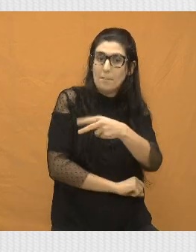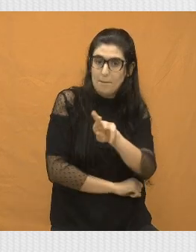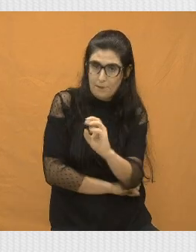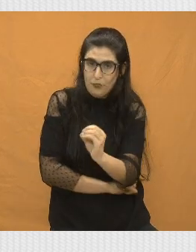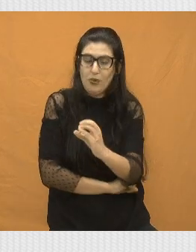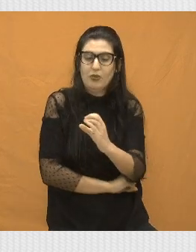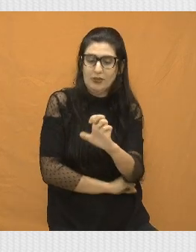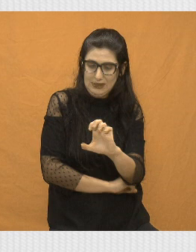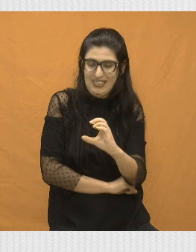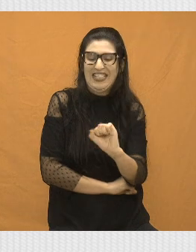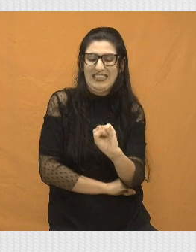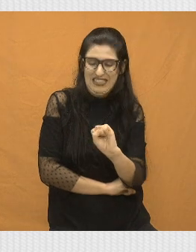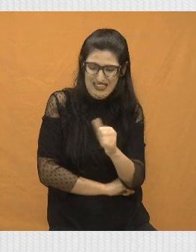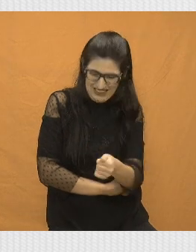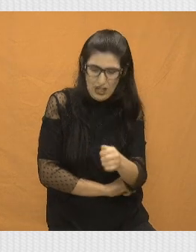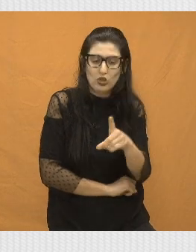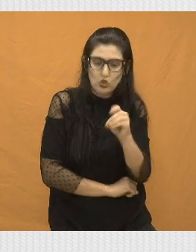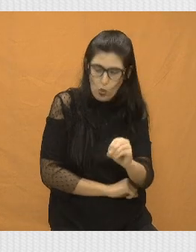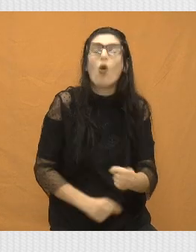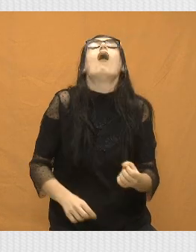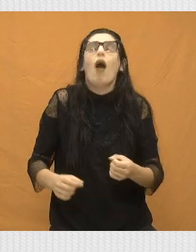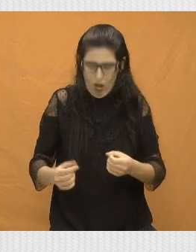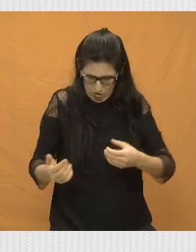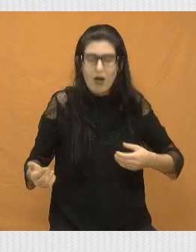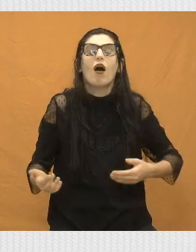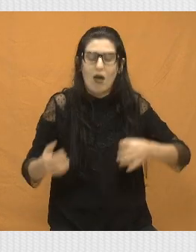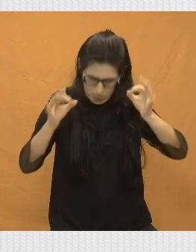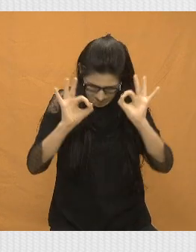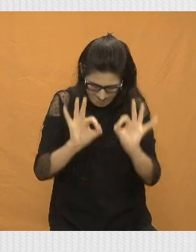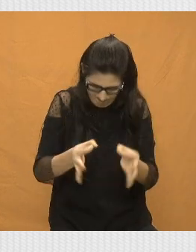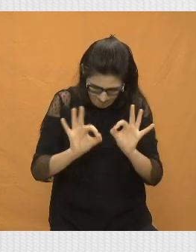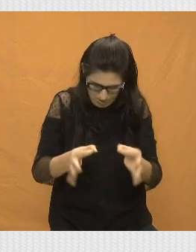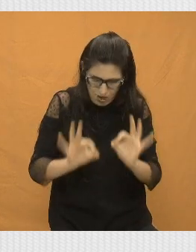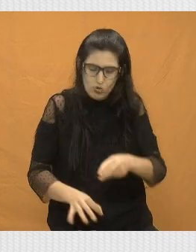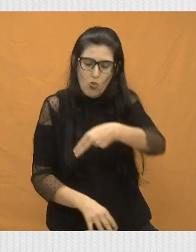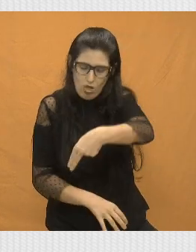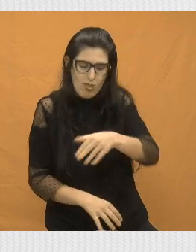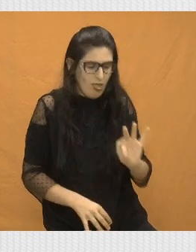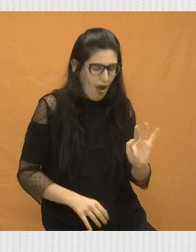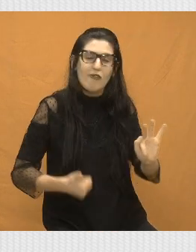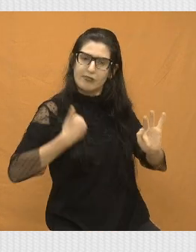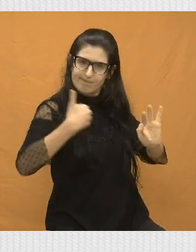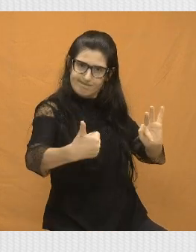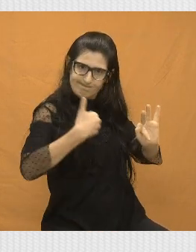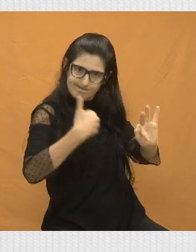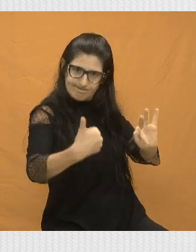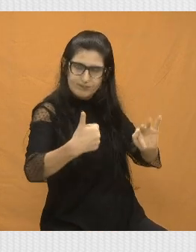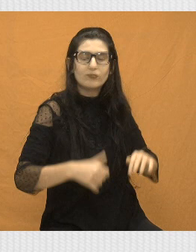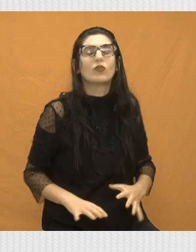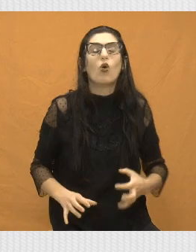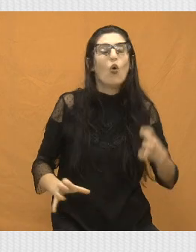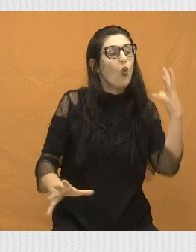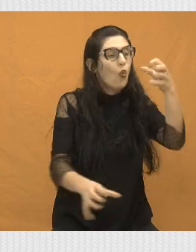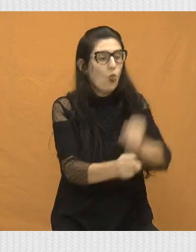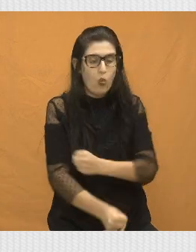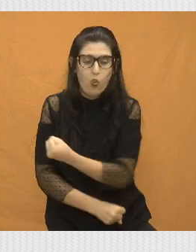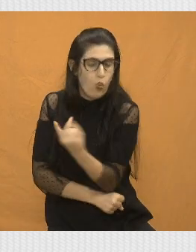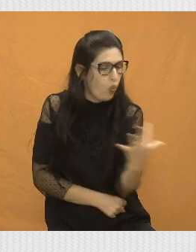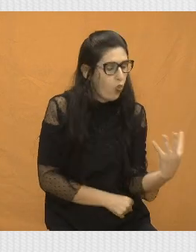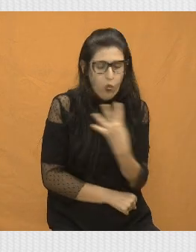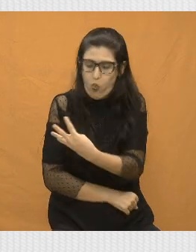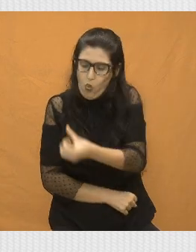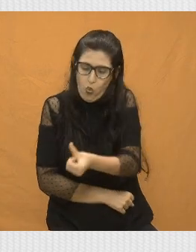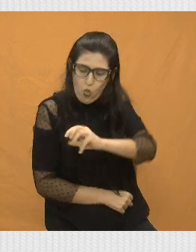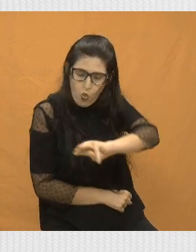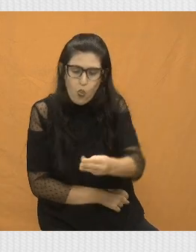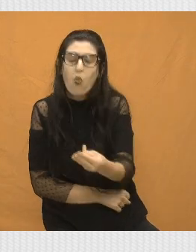dado o aceite de sua nota fiscal. E nisso, total do resultado primário sobra na ordem de 46